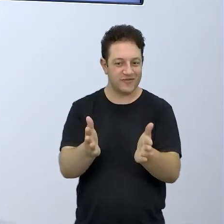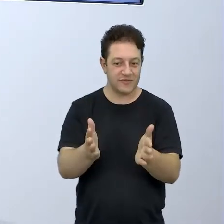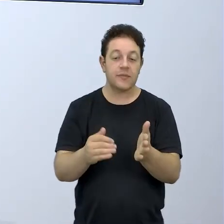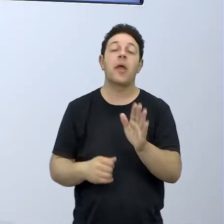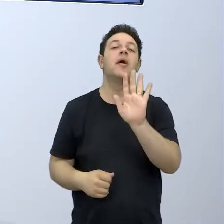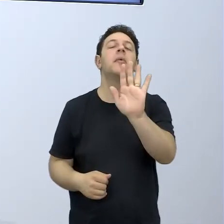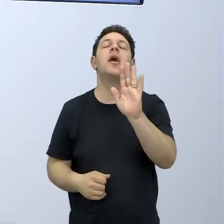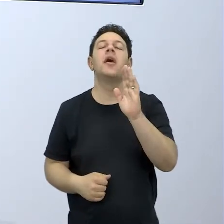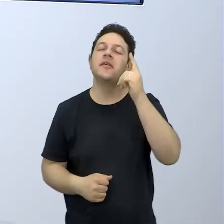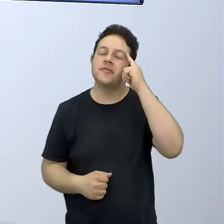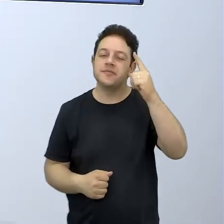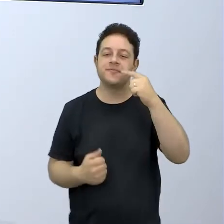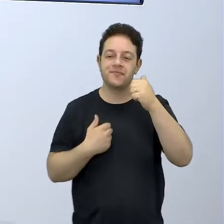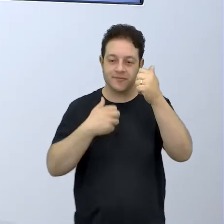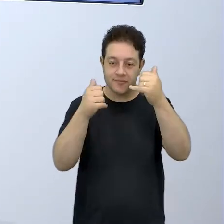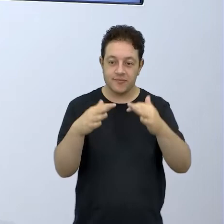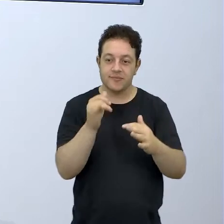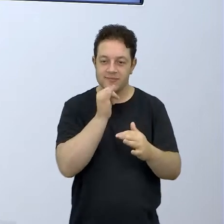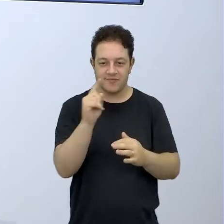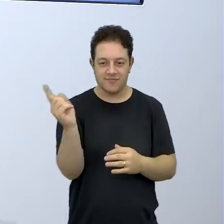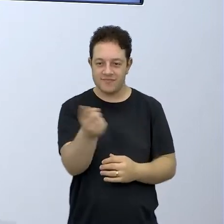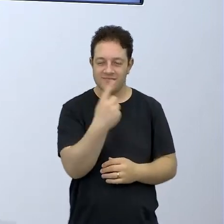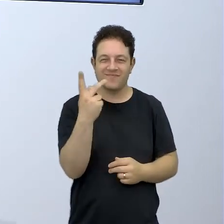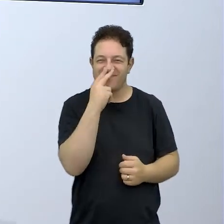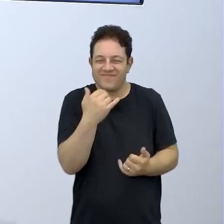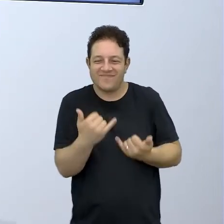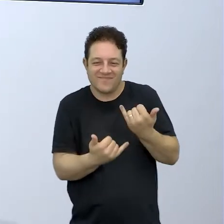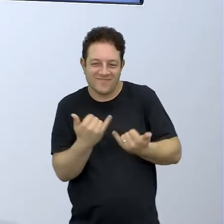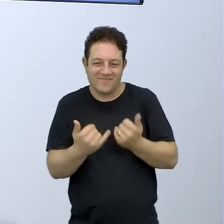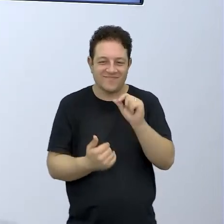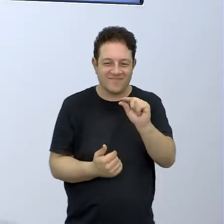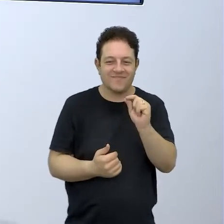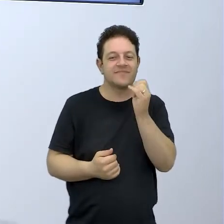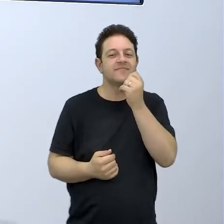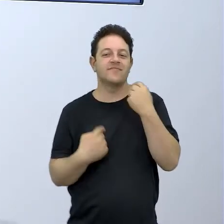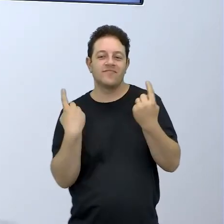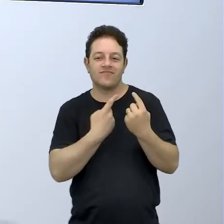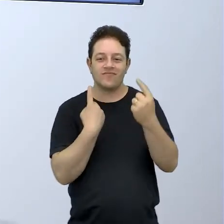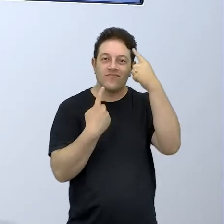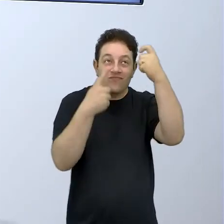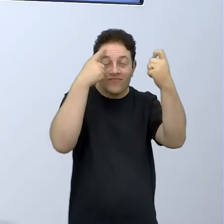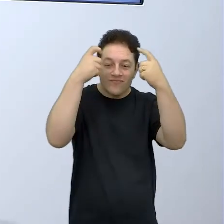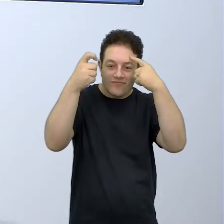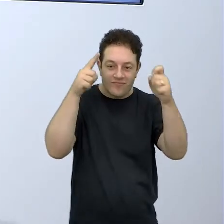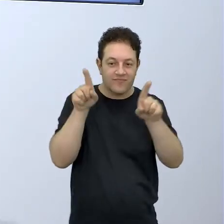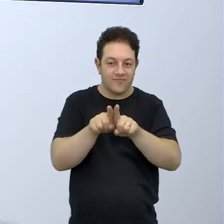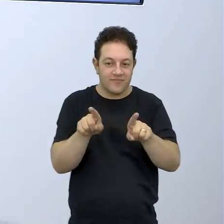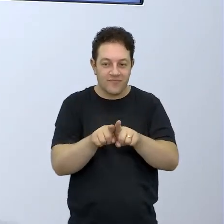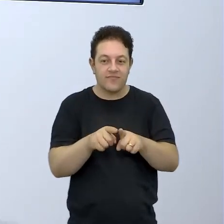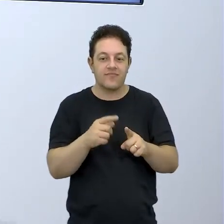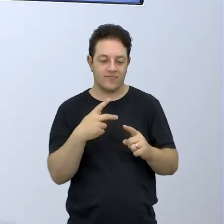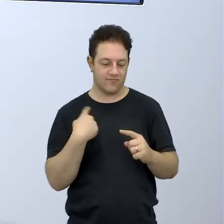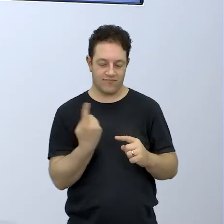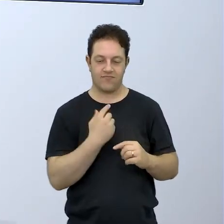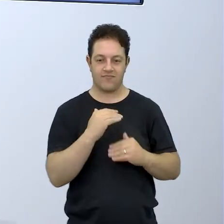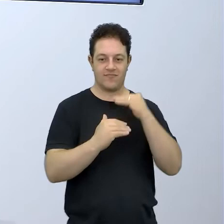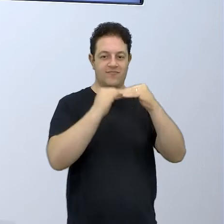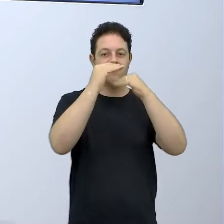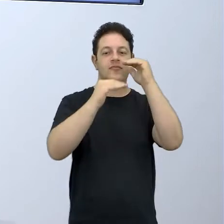em questão lá, para mexer um pouco aí, para brincar um pouquinho aí com a nossa criatividade e também com o nosso